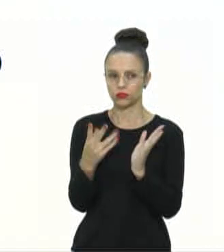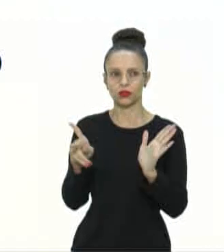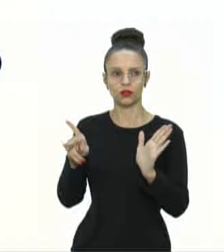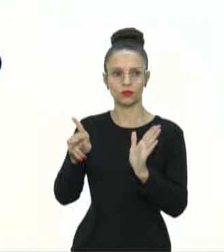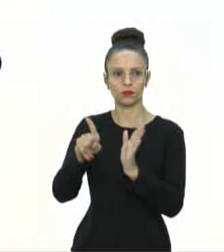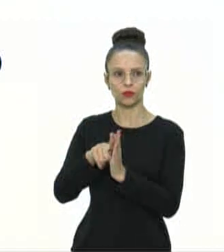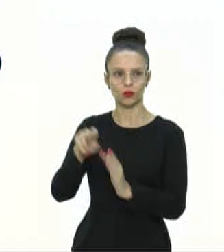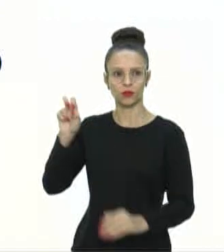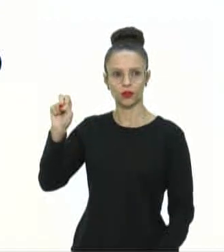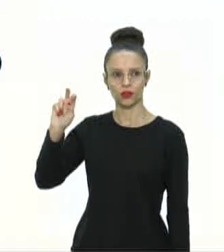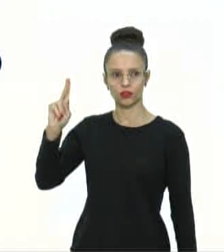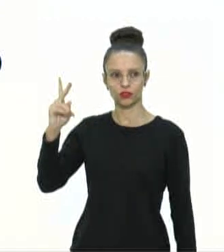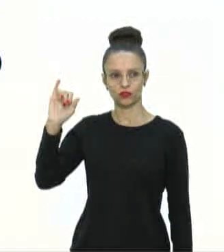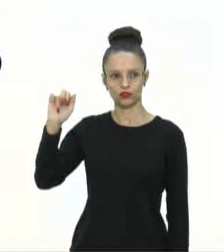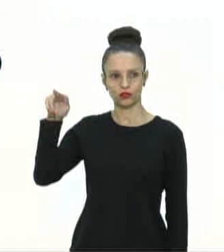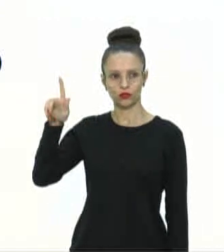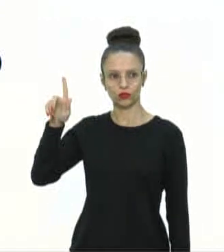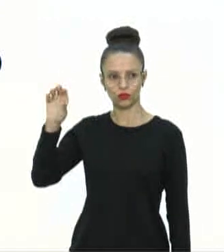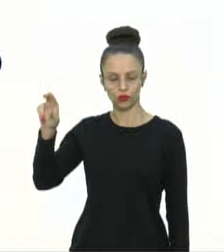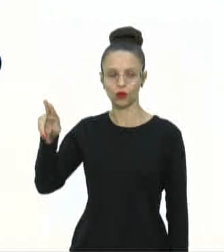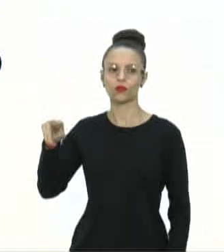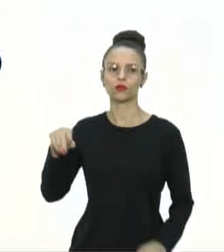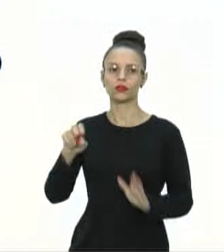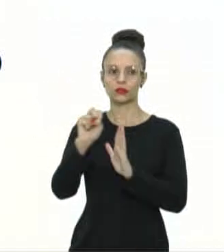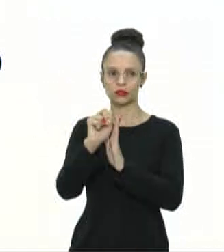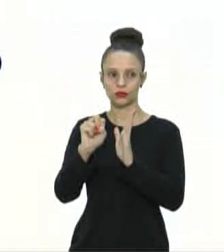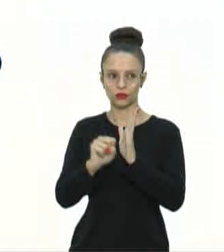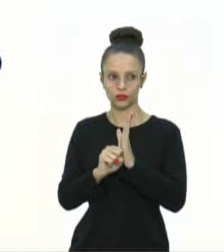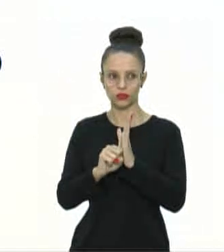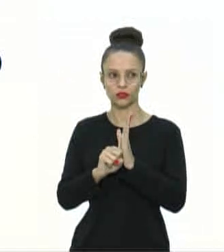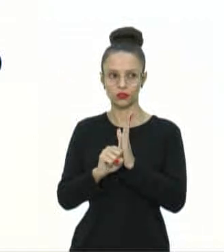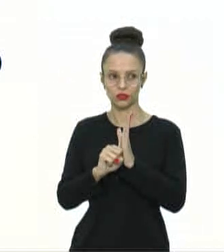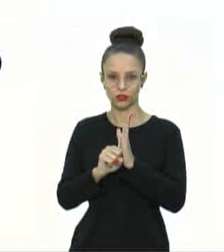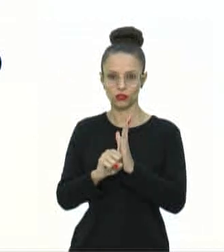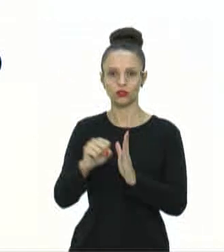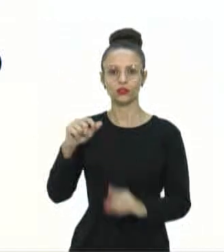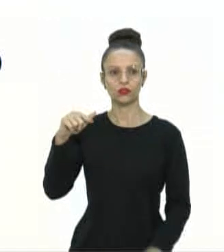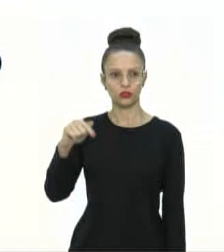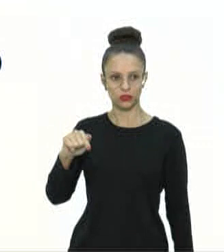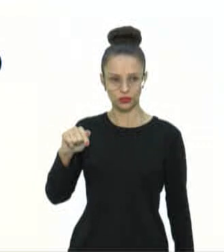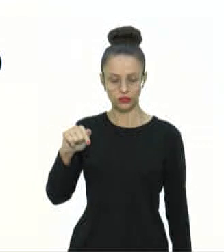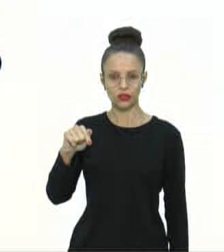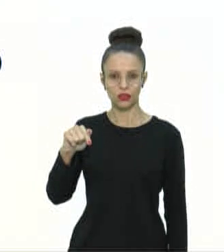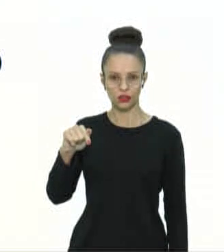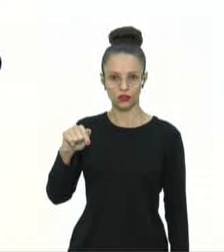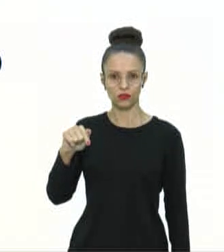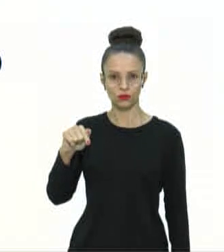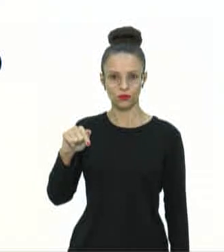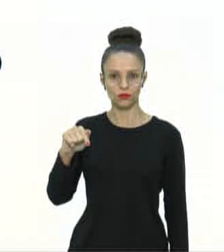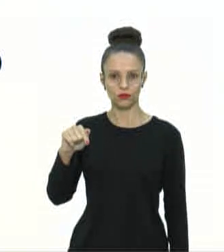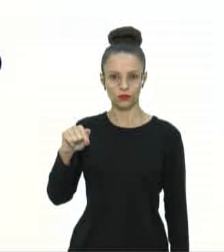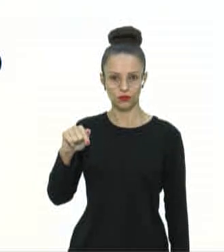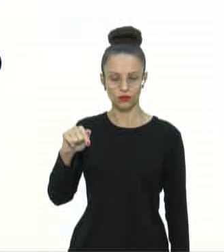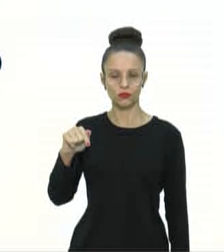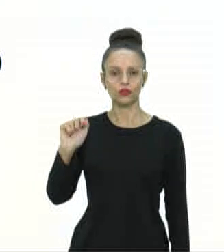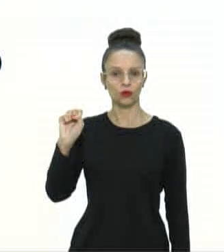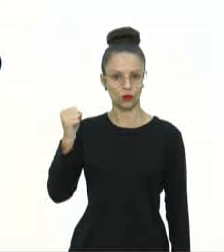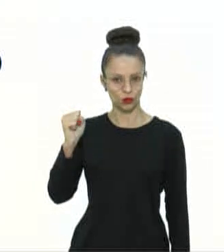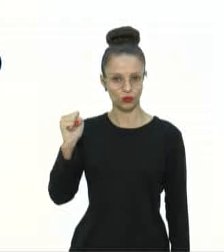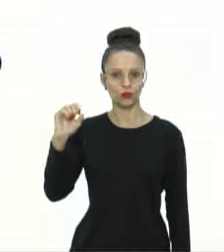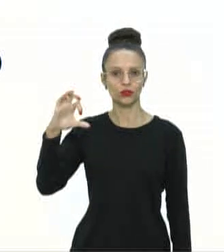Shingon, no século 7, 8 e